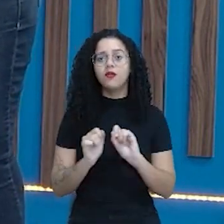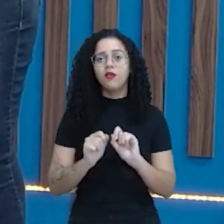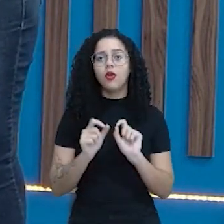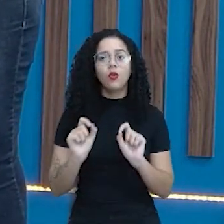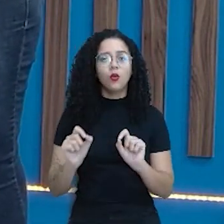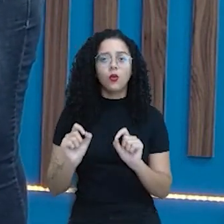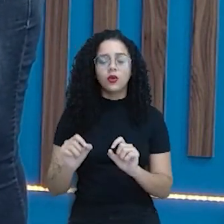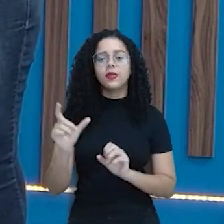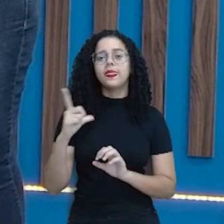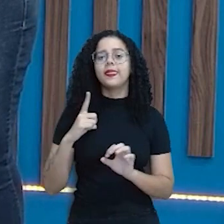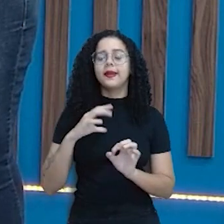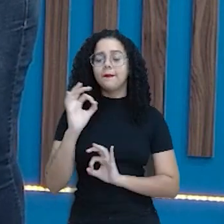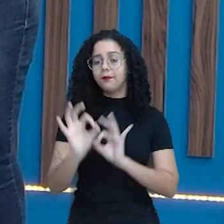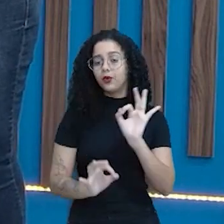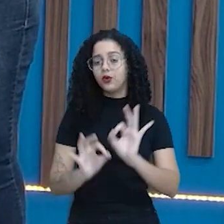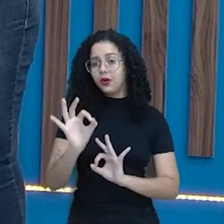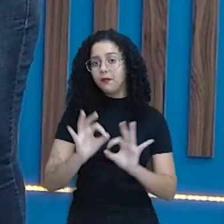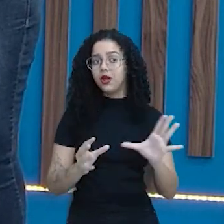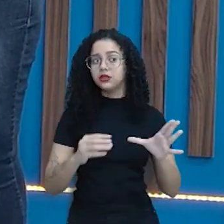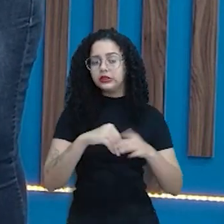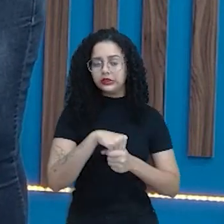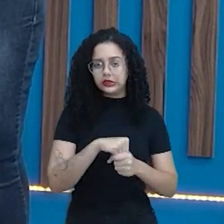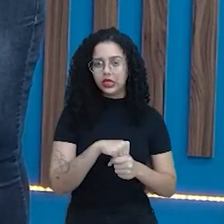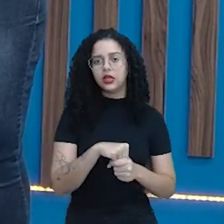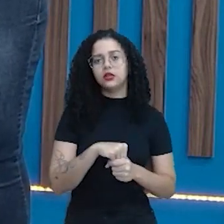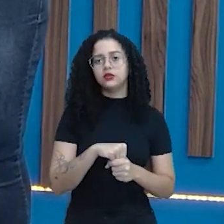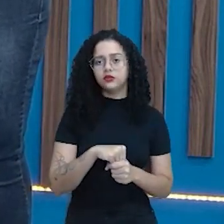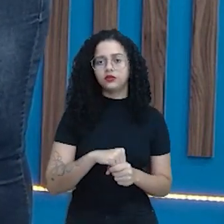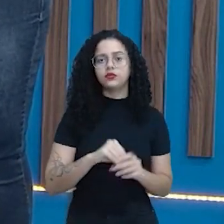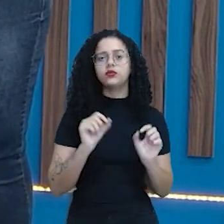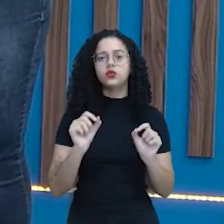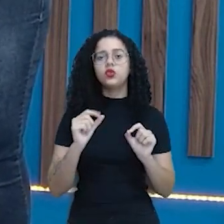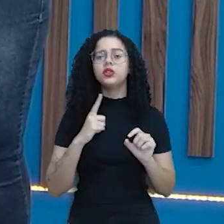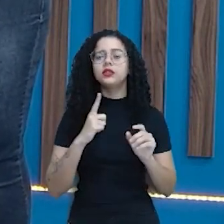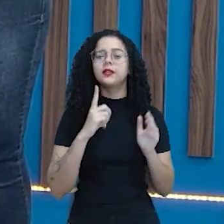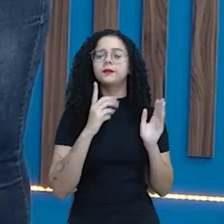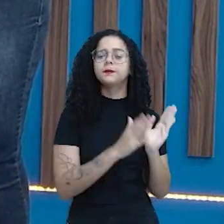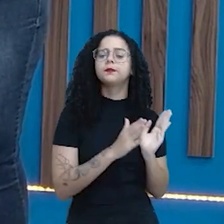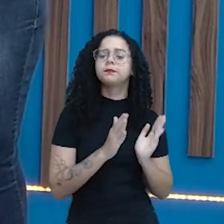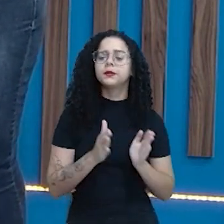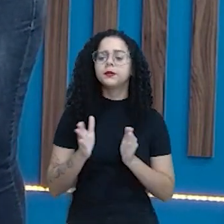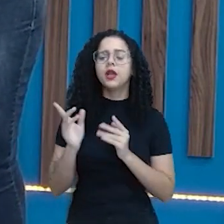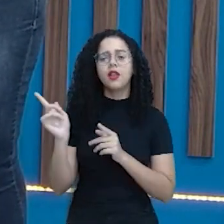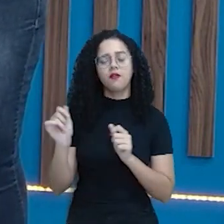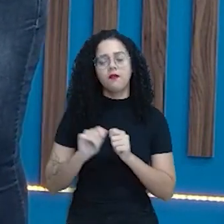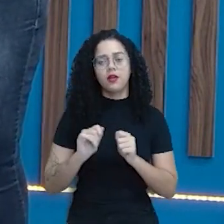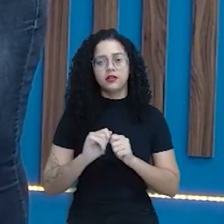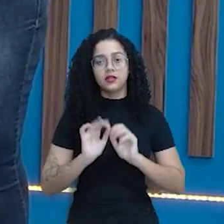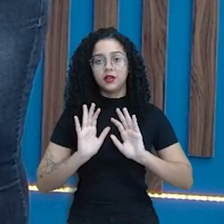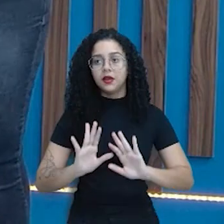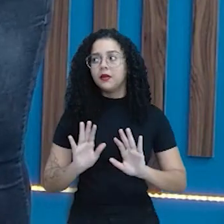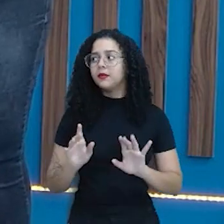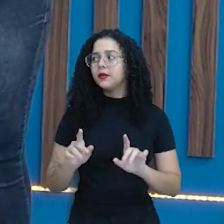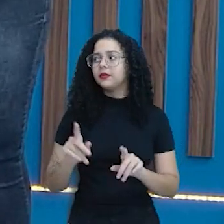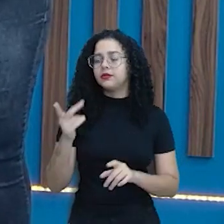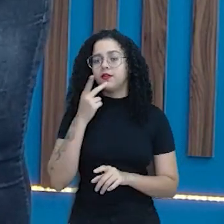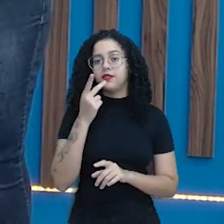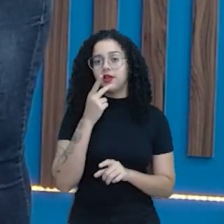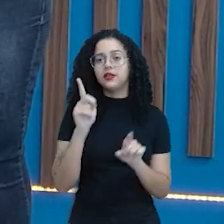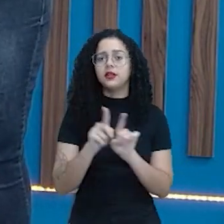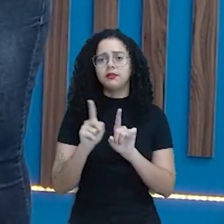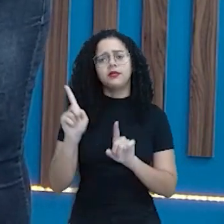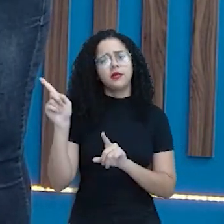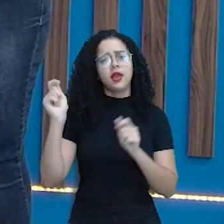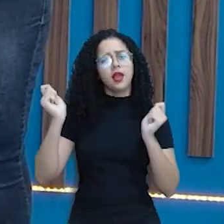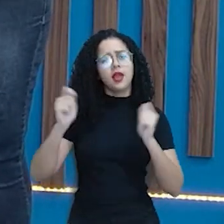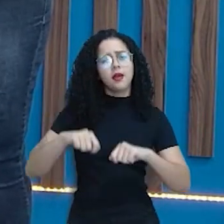está programado, ou seja, o que tem de organização passo a passo para ele fazer. Mas ele diz também claramente que ele é